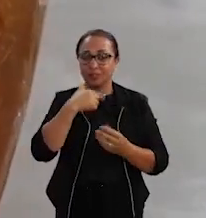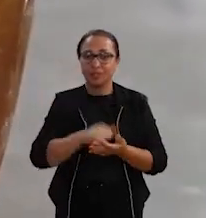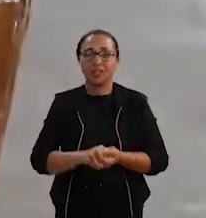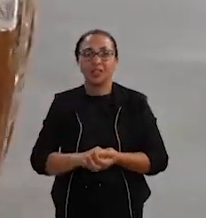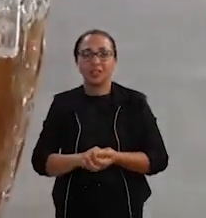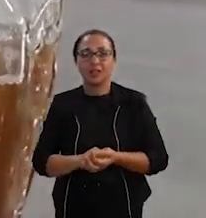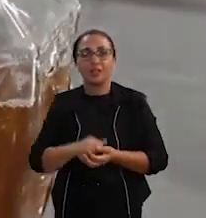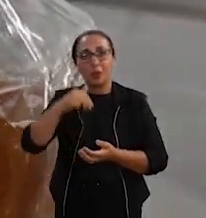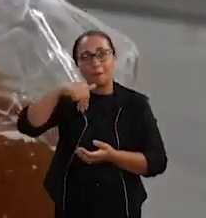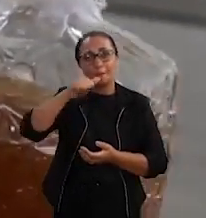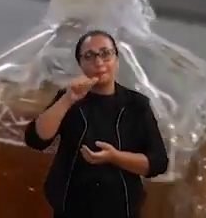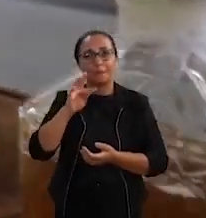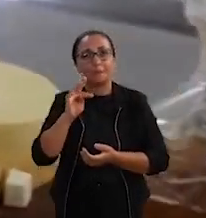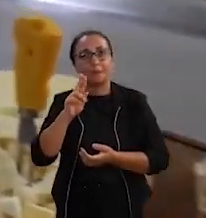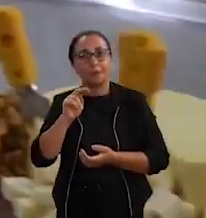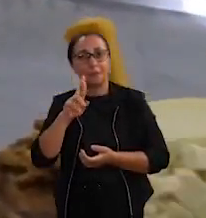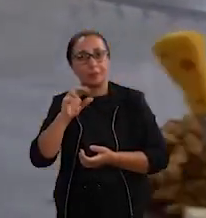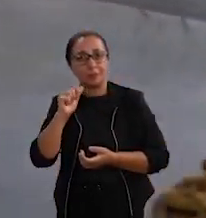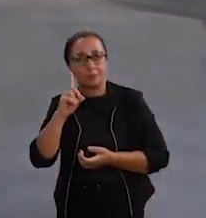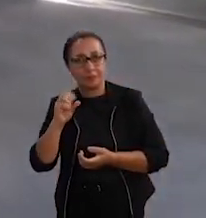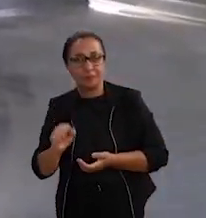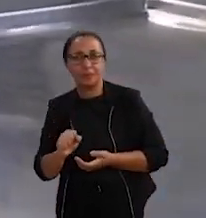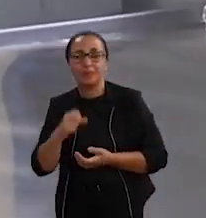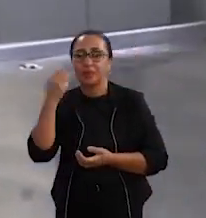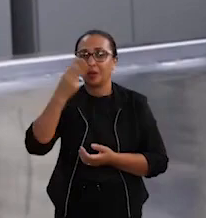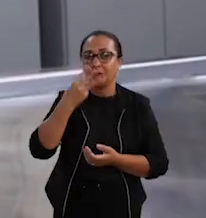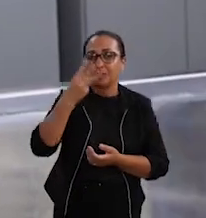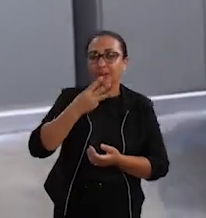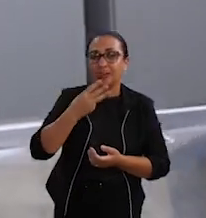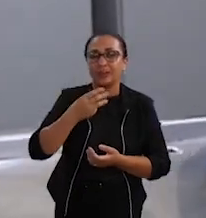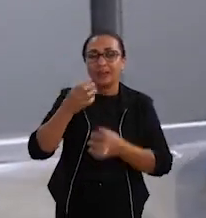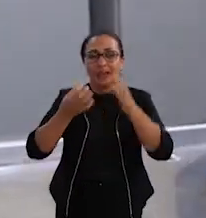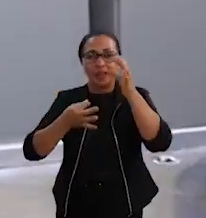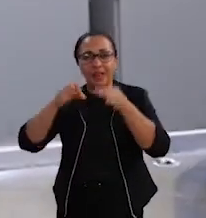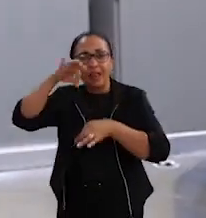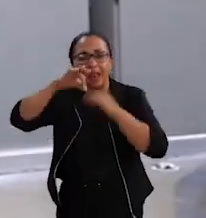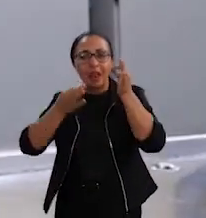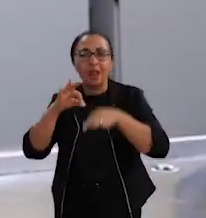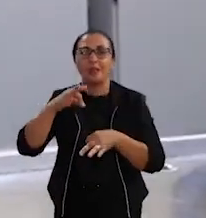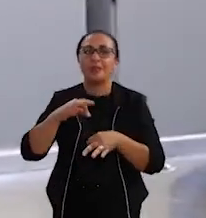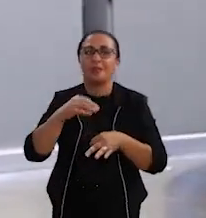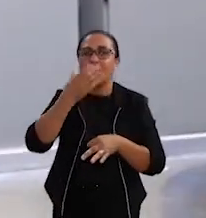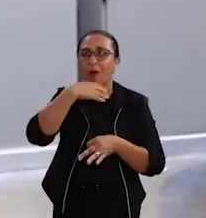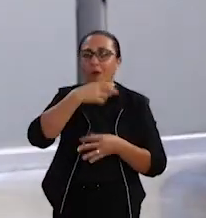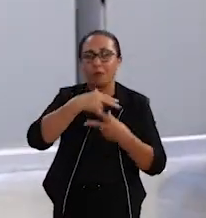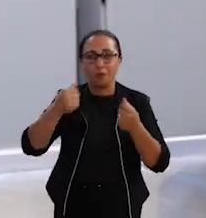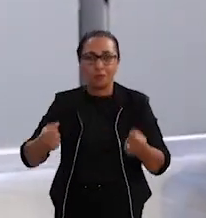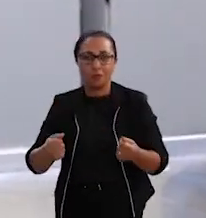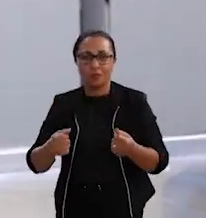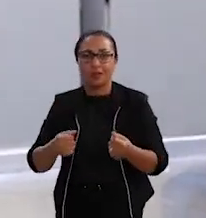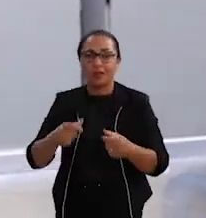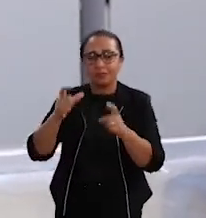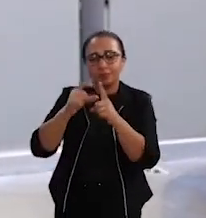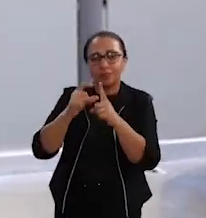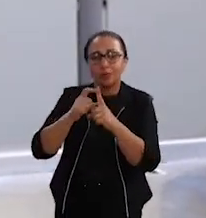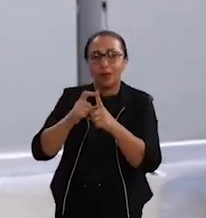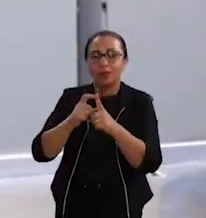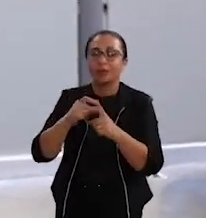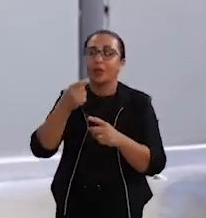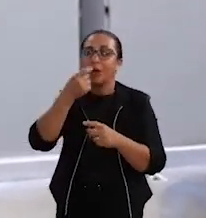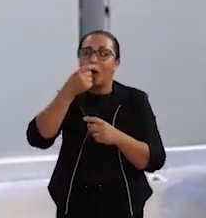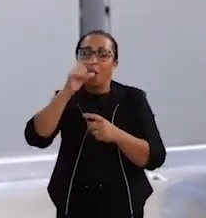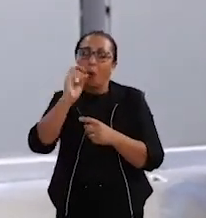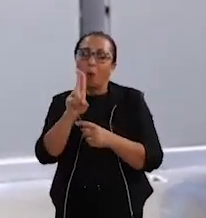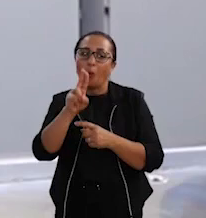Os queijos, eles foram maturados em 3 licores com frutas regionais, sendo essas acerola, folha de